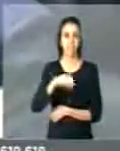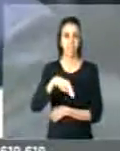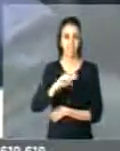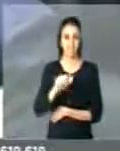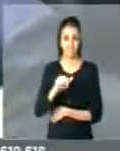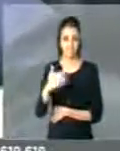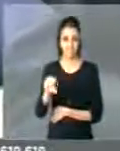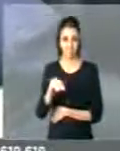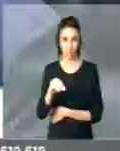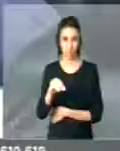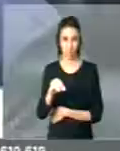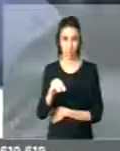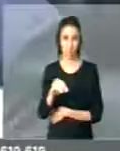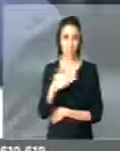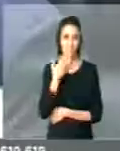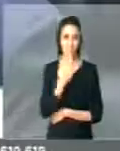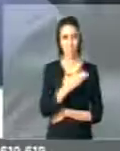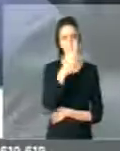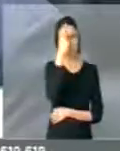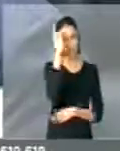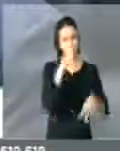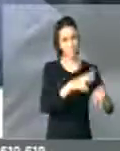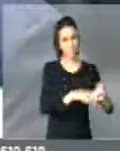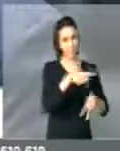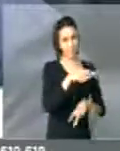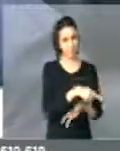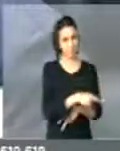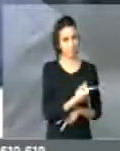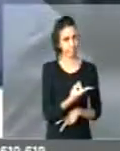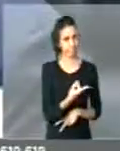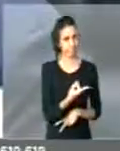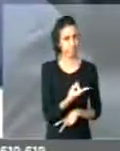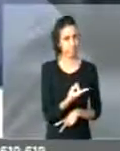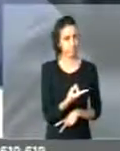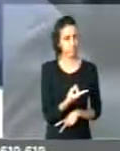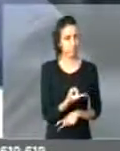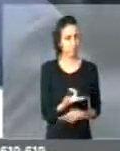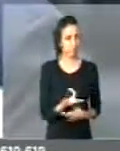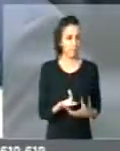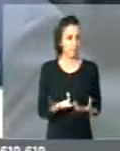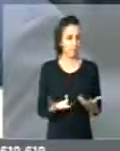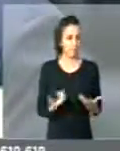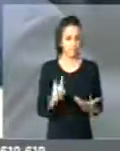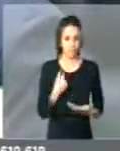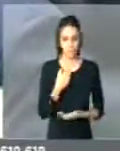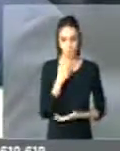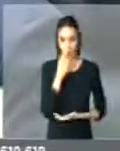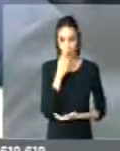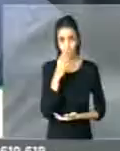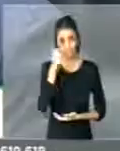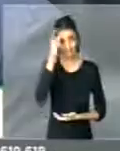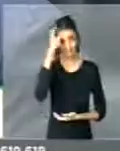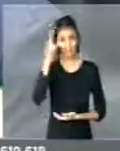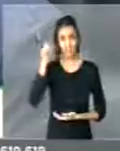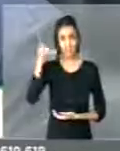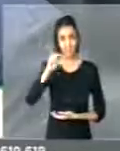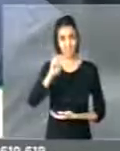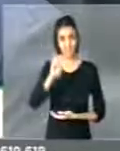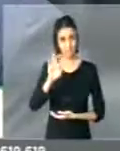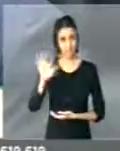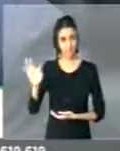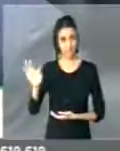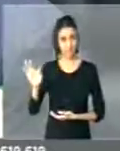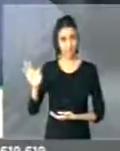para presos no Brasil que vivem em condições subhumanas. Eu acho que essa ideia do Supremo está